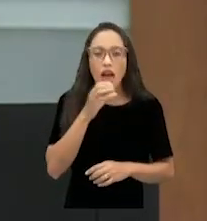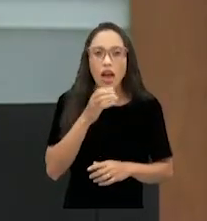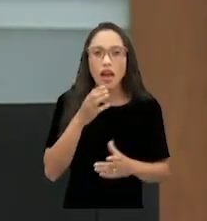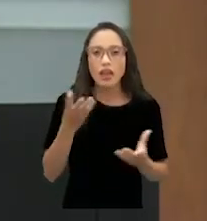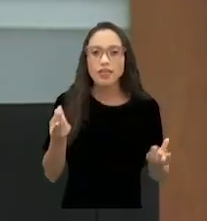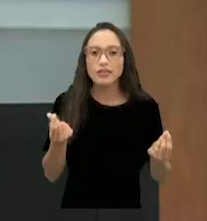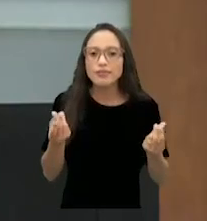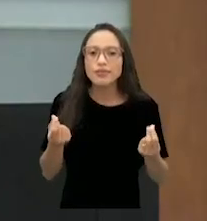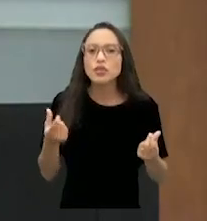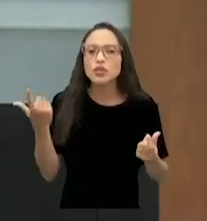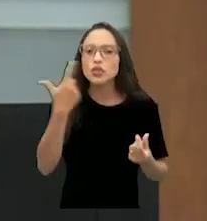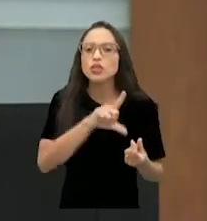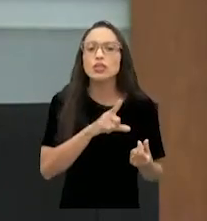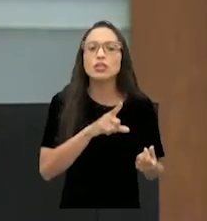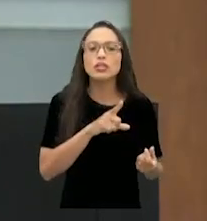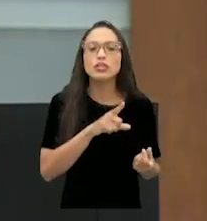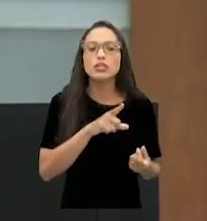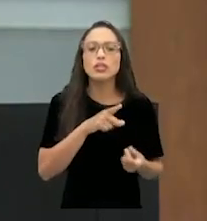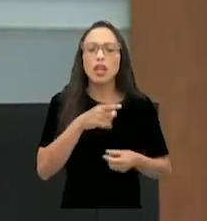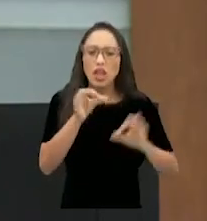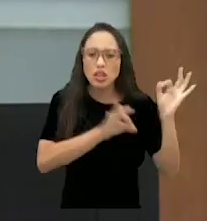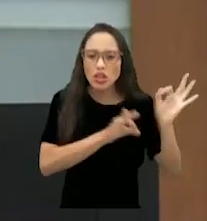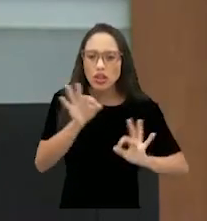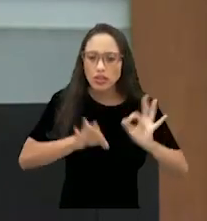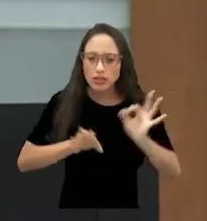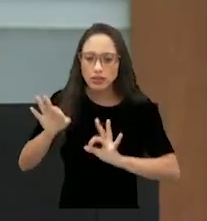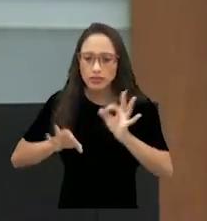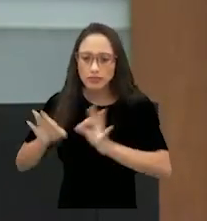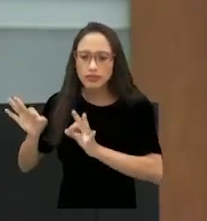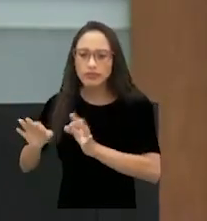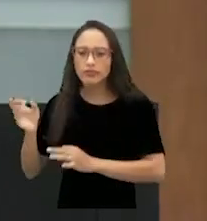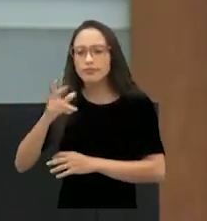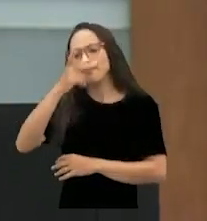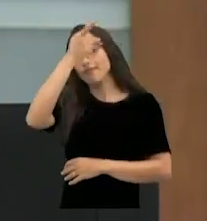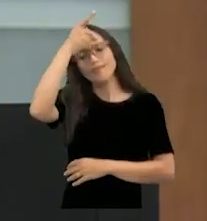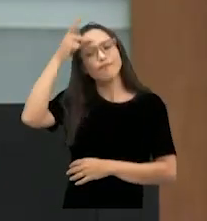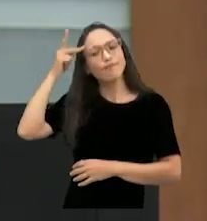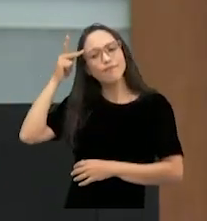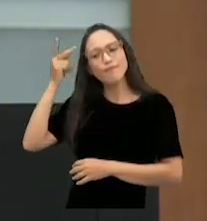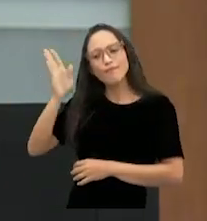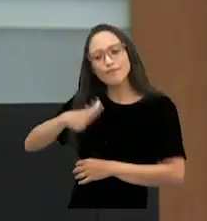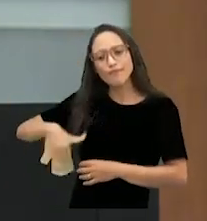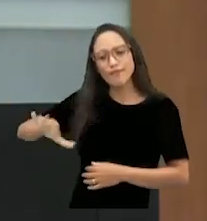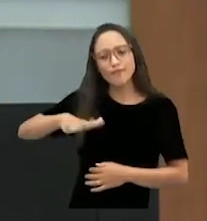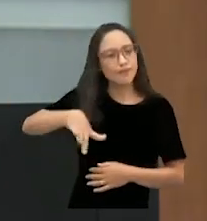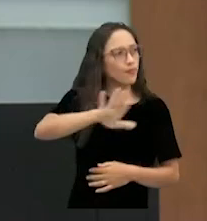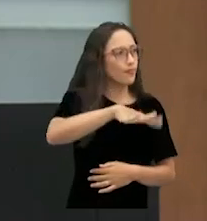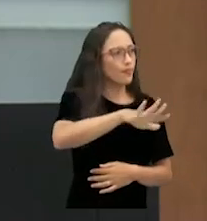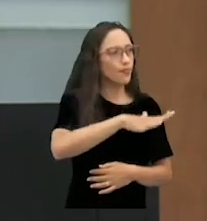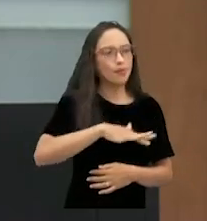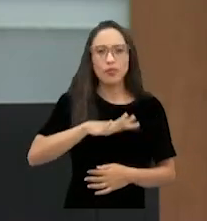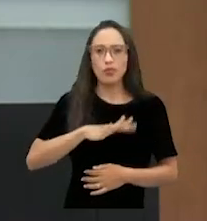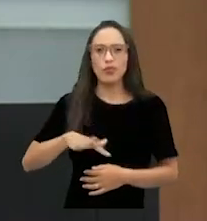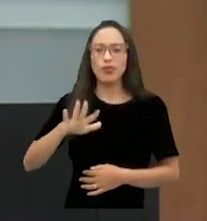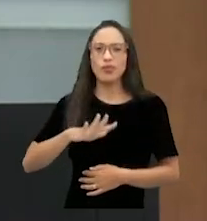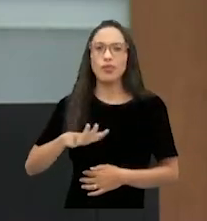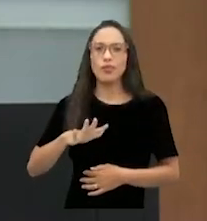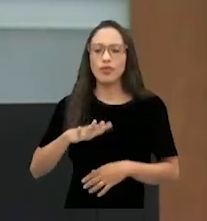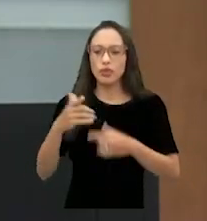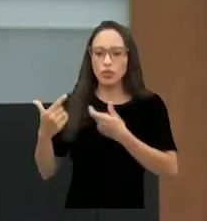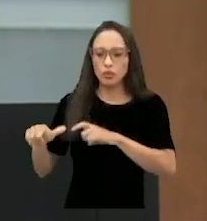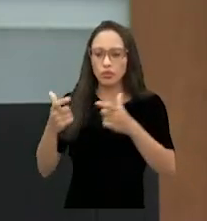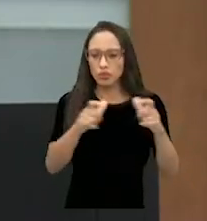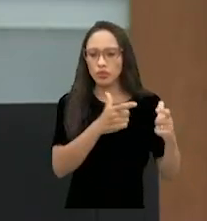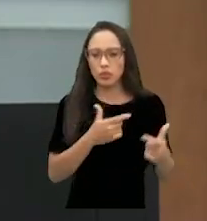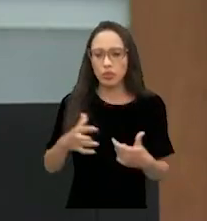a justa indenização aos proprietários de área nos territórios das unidades de